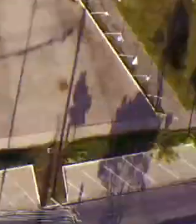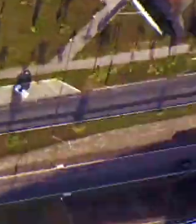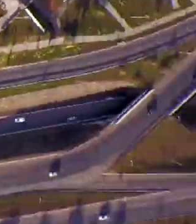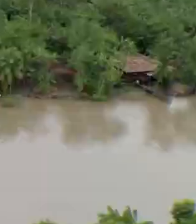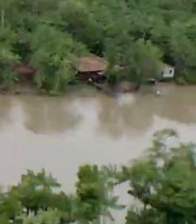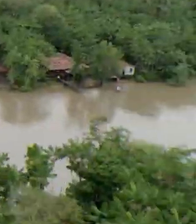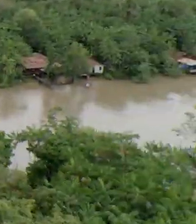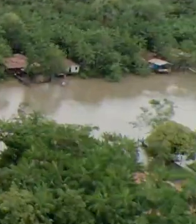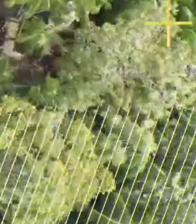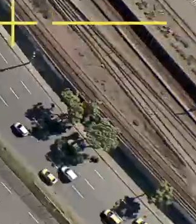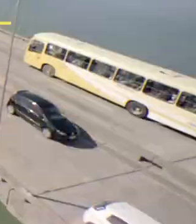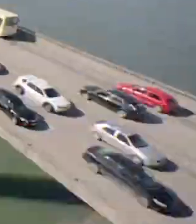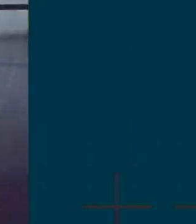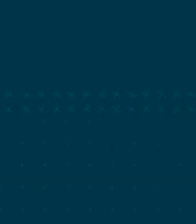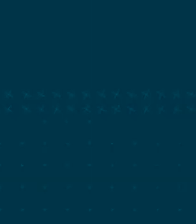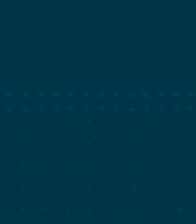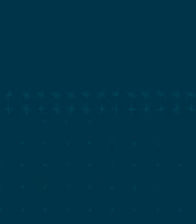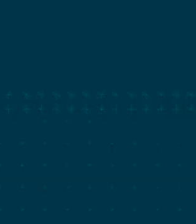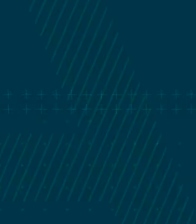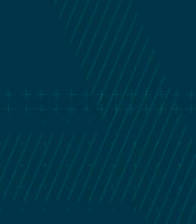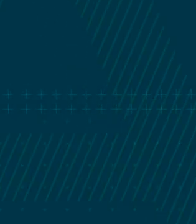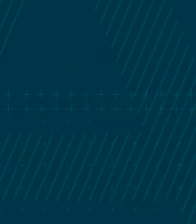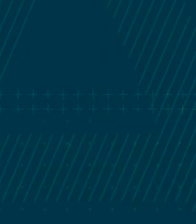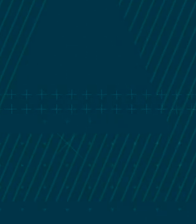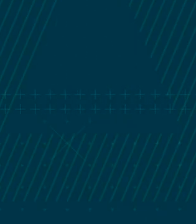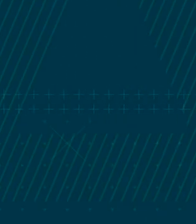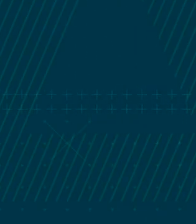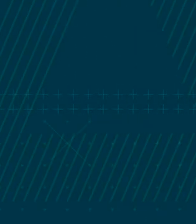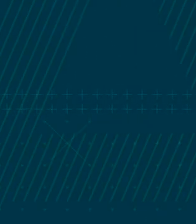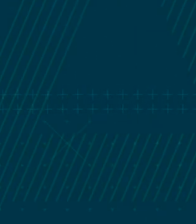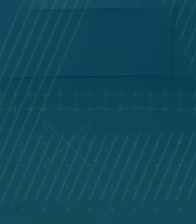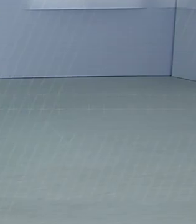e aí